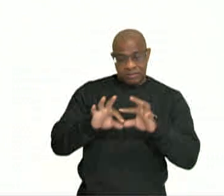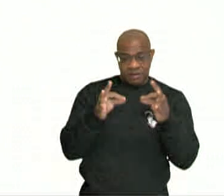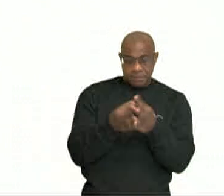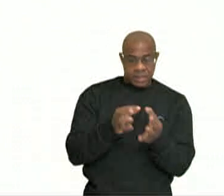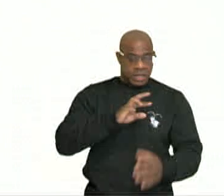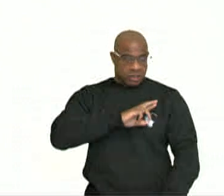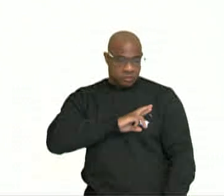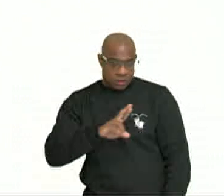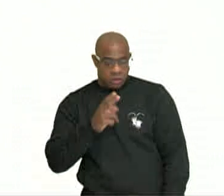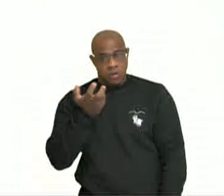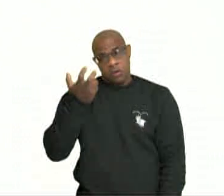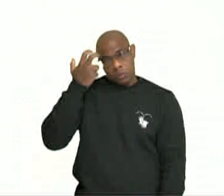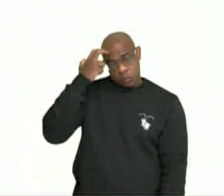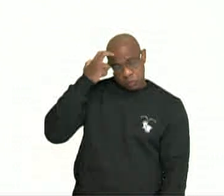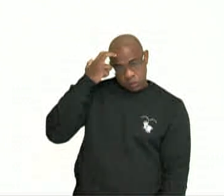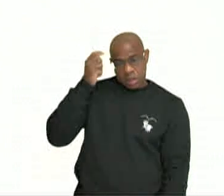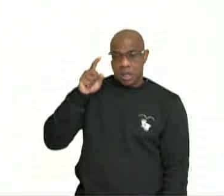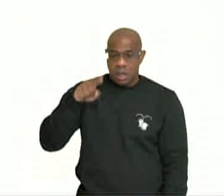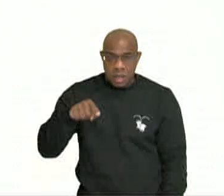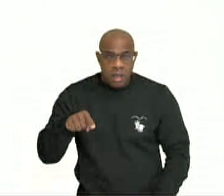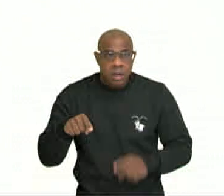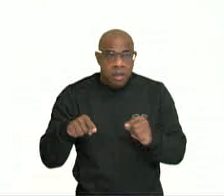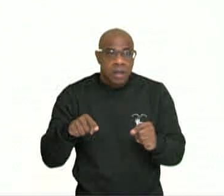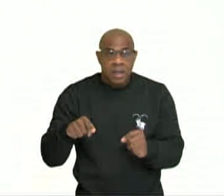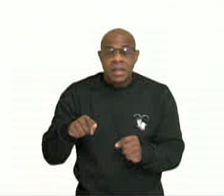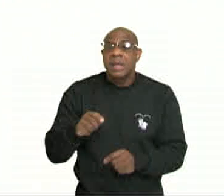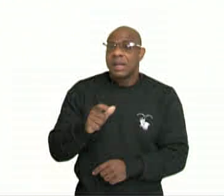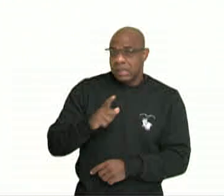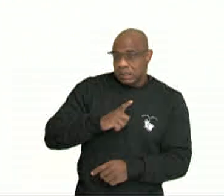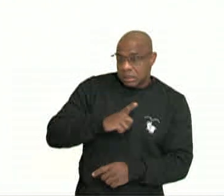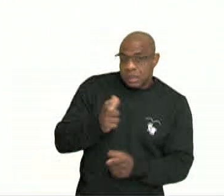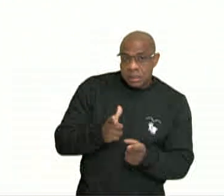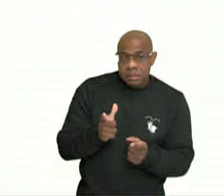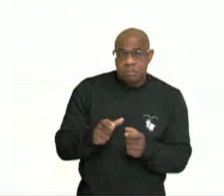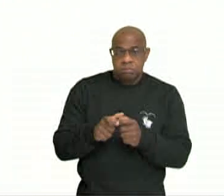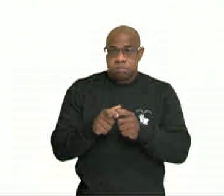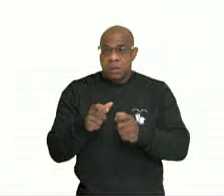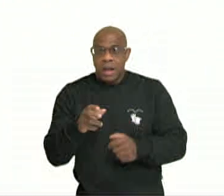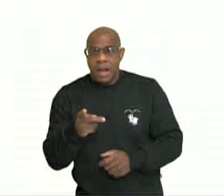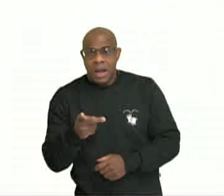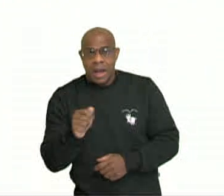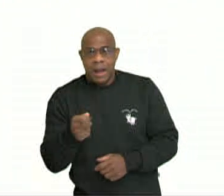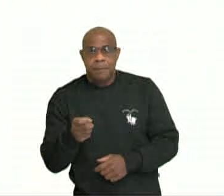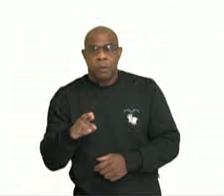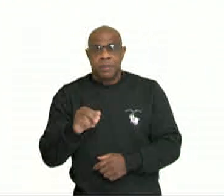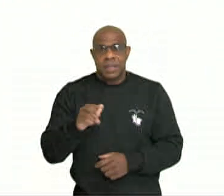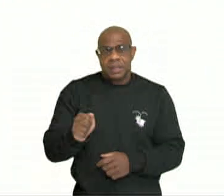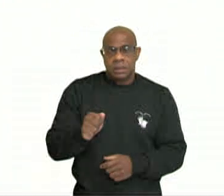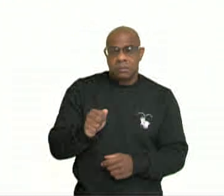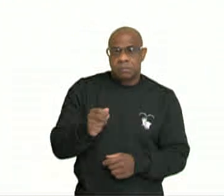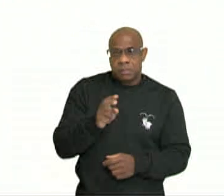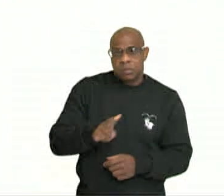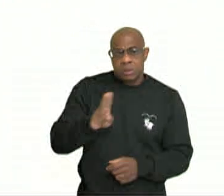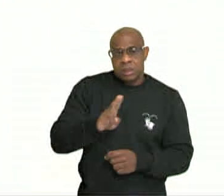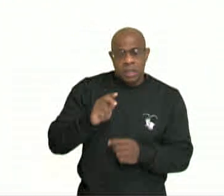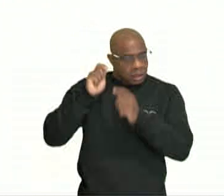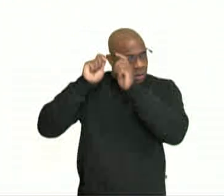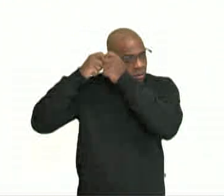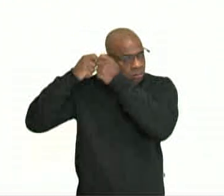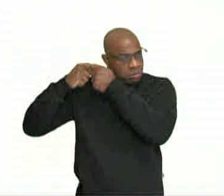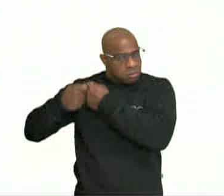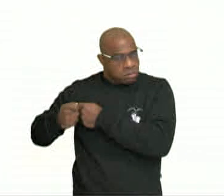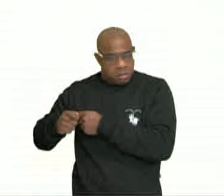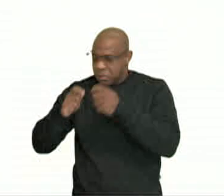religião, cultura, costumes ainda é apropriação usar turbantes ou fazer dreads? O que vocês